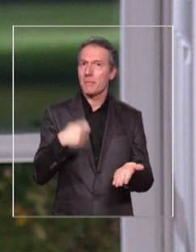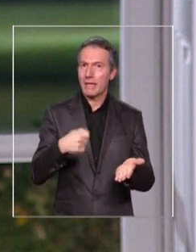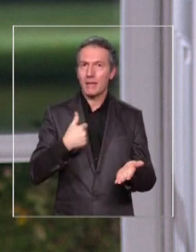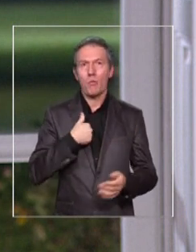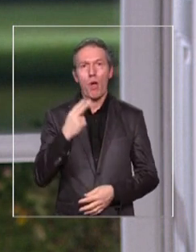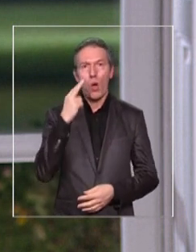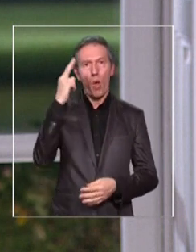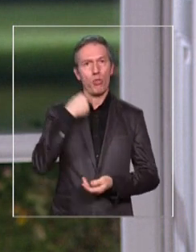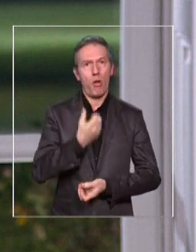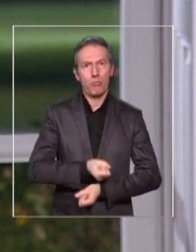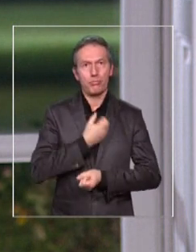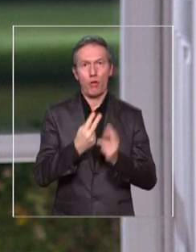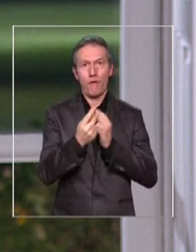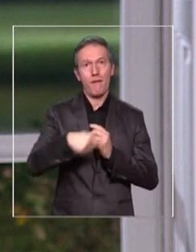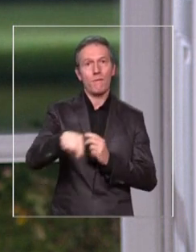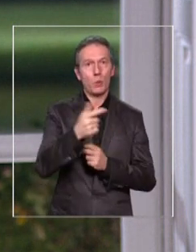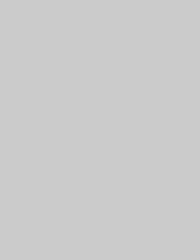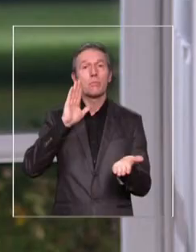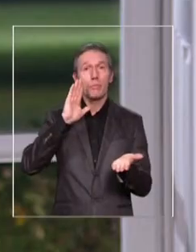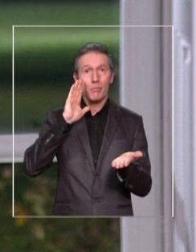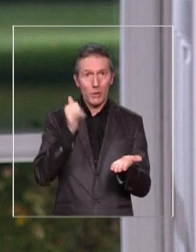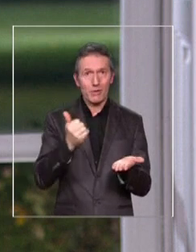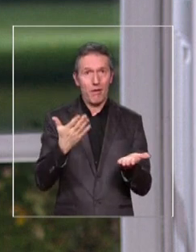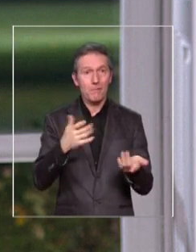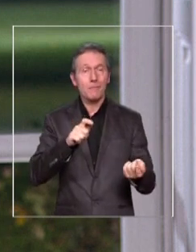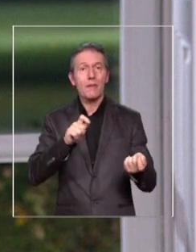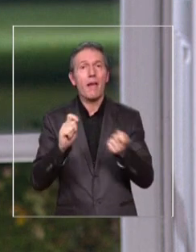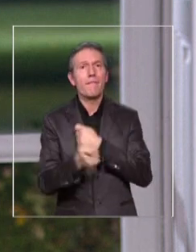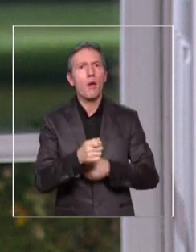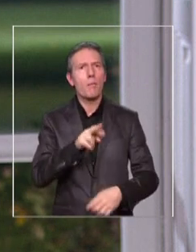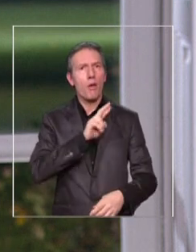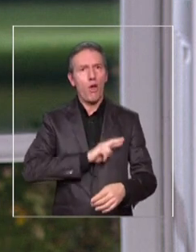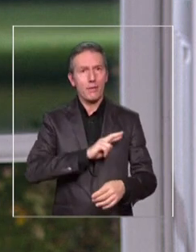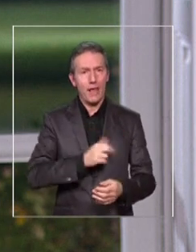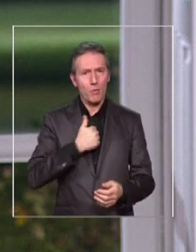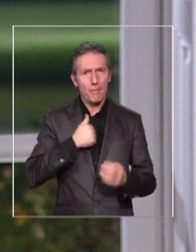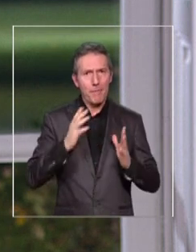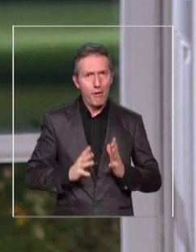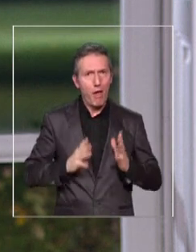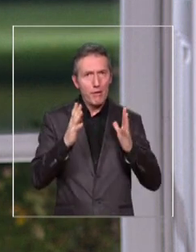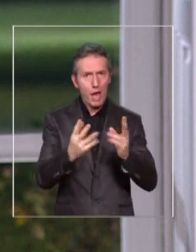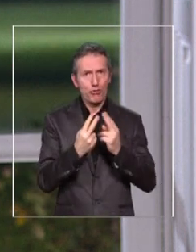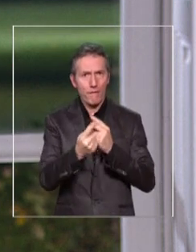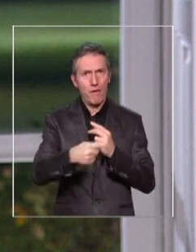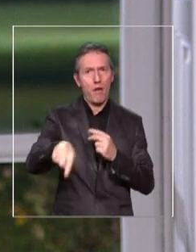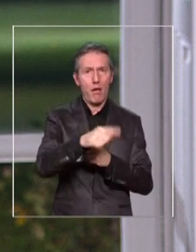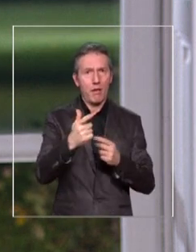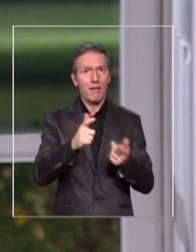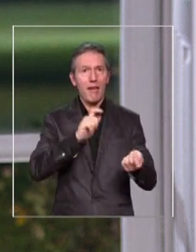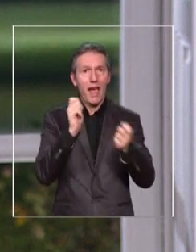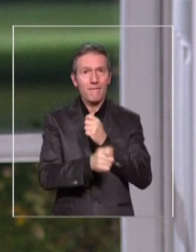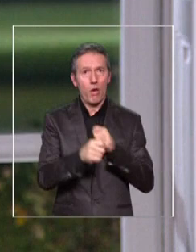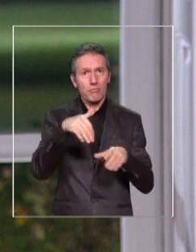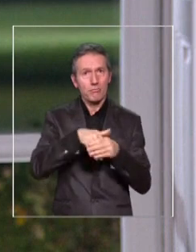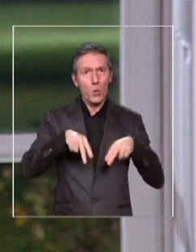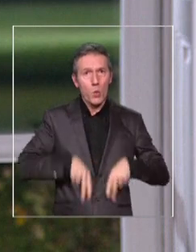foi um dos pontos focados nesta mensagem de ano novo na reforma derrota daquela reforma das pensões com a qual rompeu seu